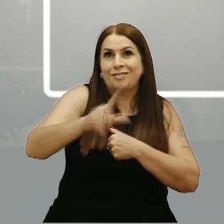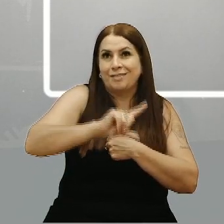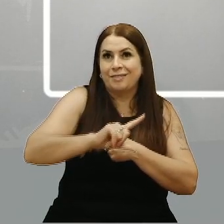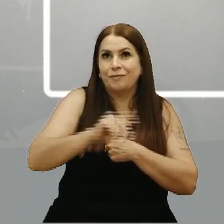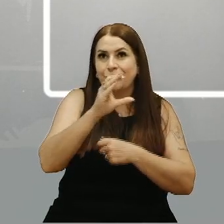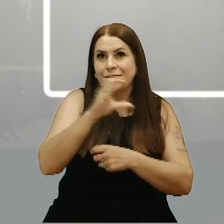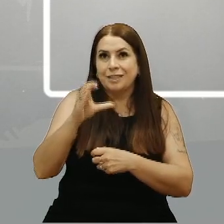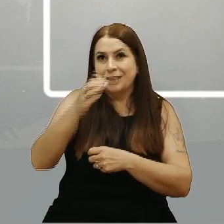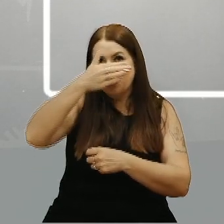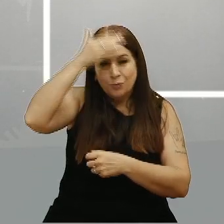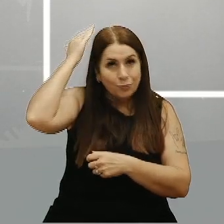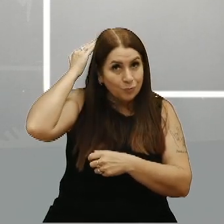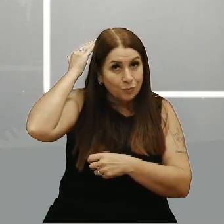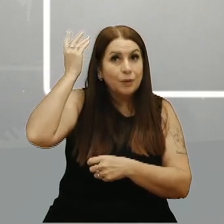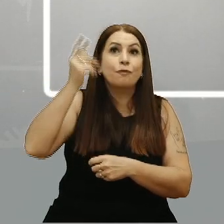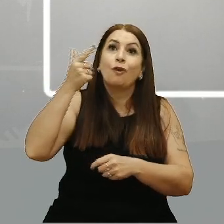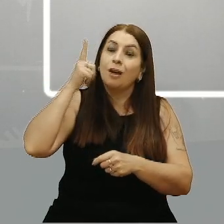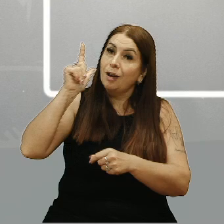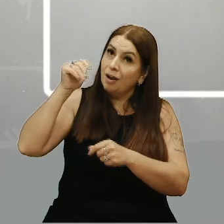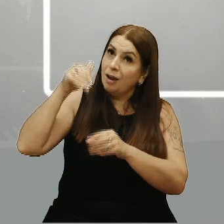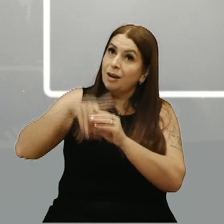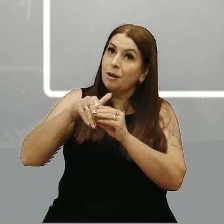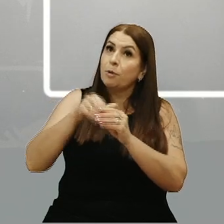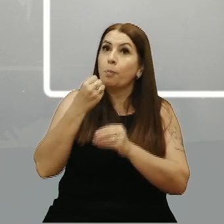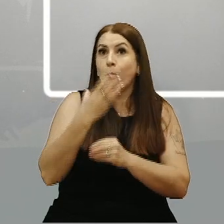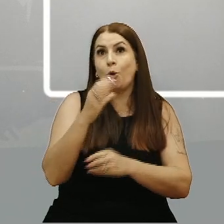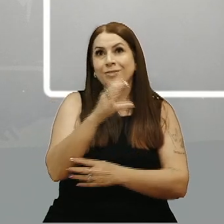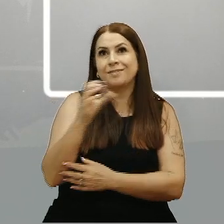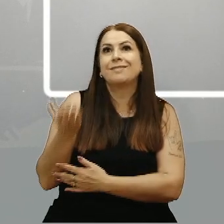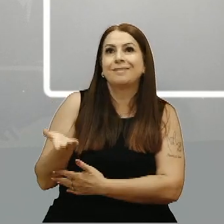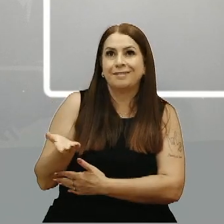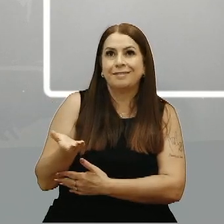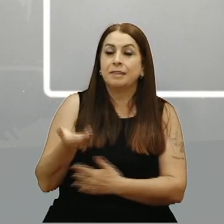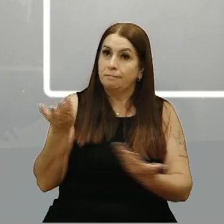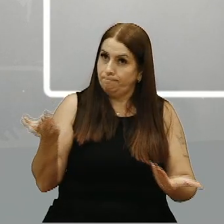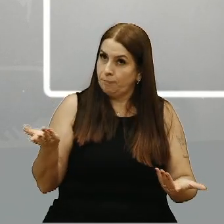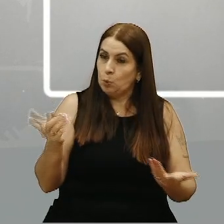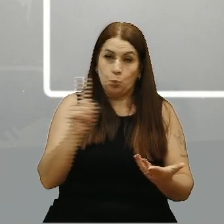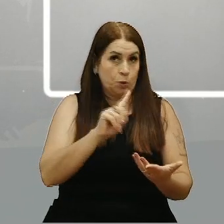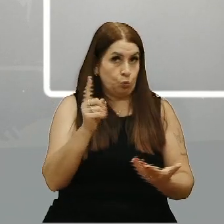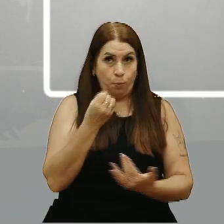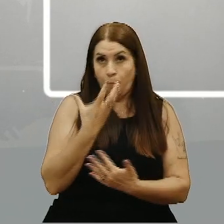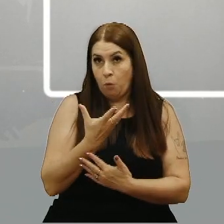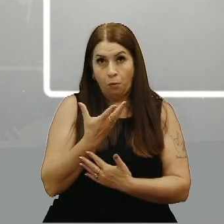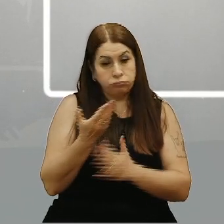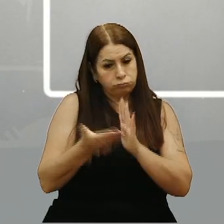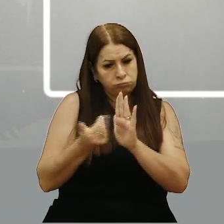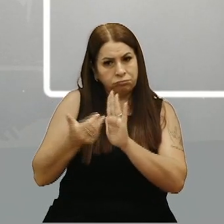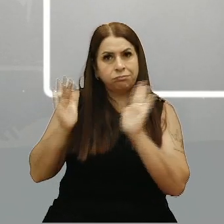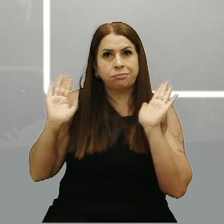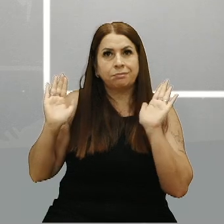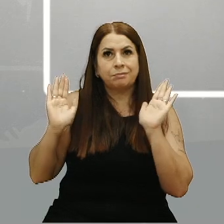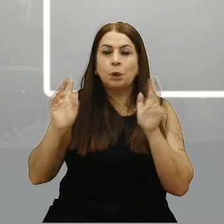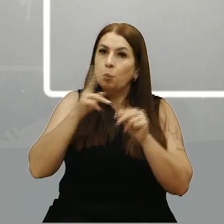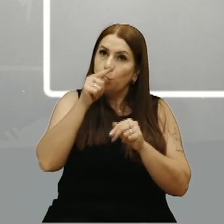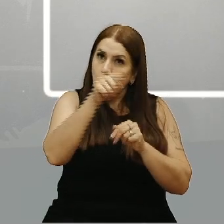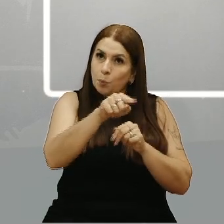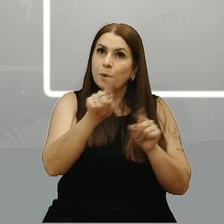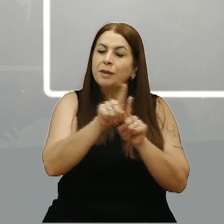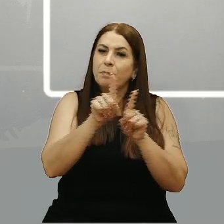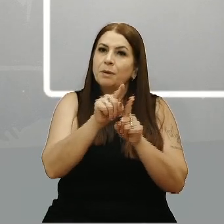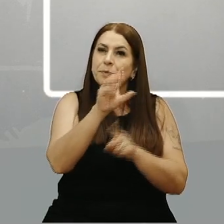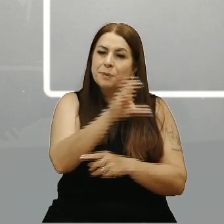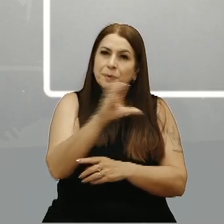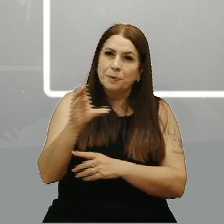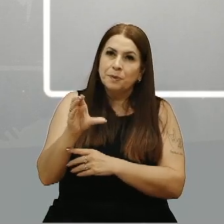CC do Alceu e foram eleitos porque foram bons CCs. Então os que não são bons, elimina. E que nem a senhora que ocupou um cargo